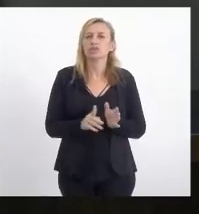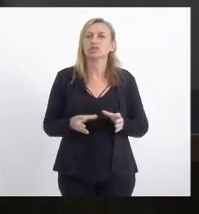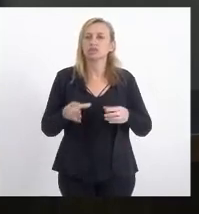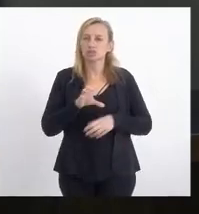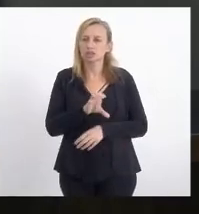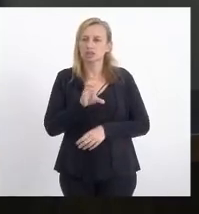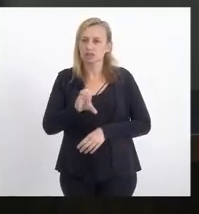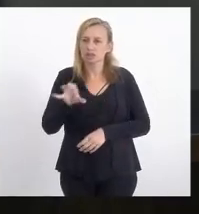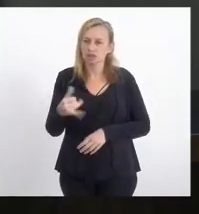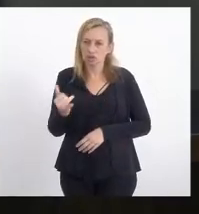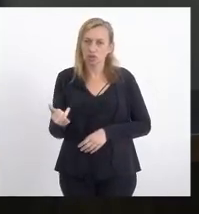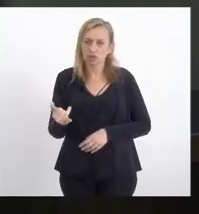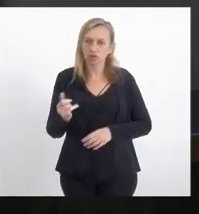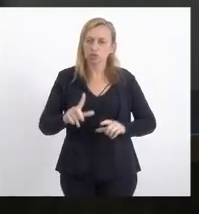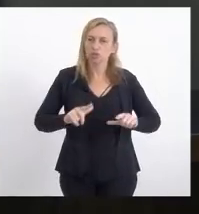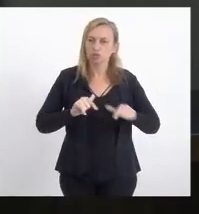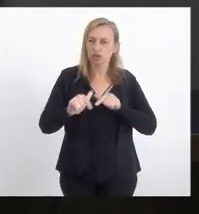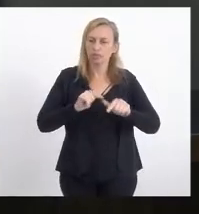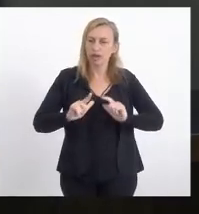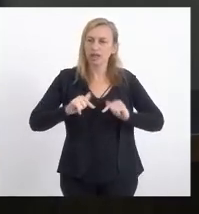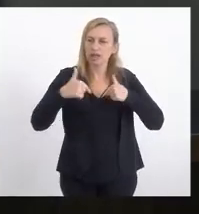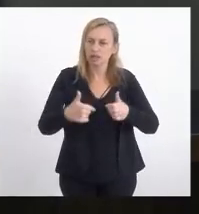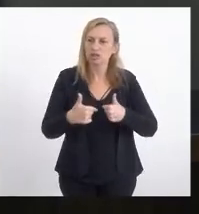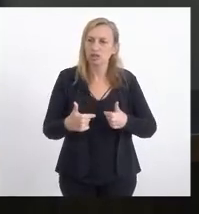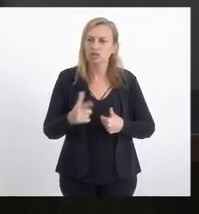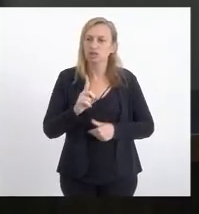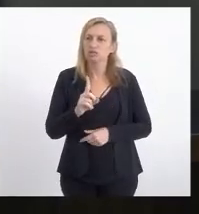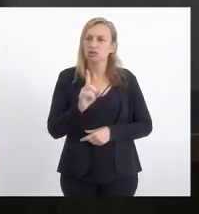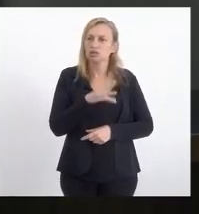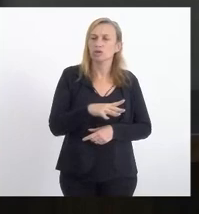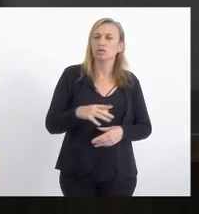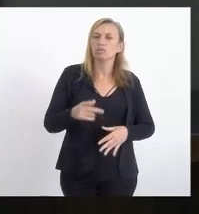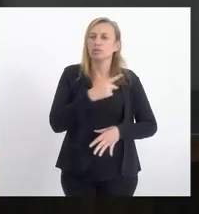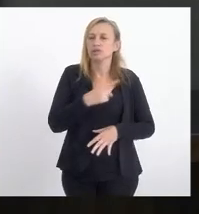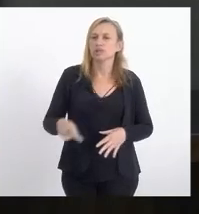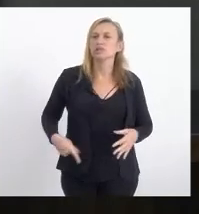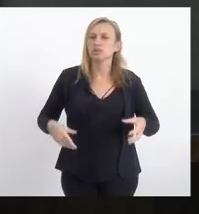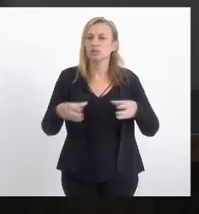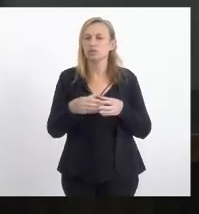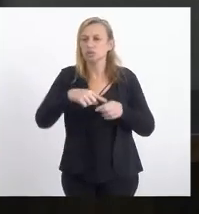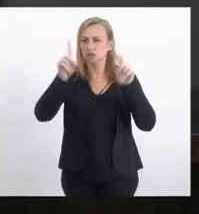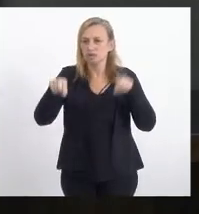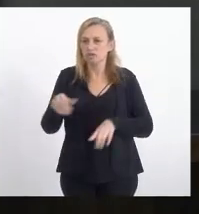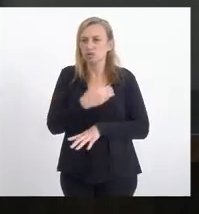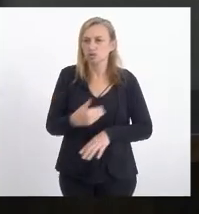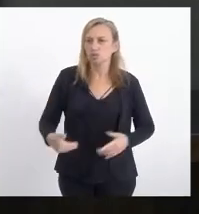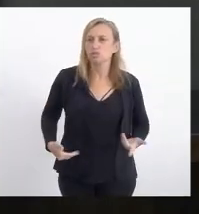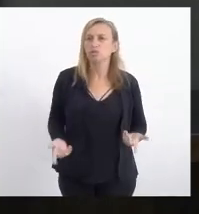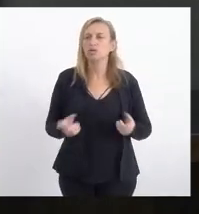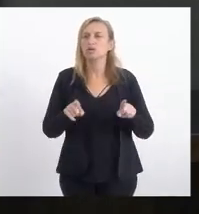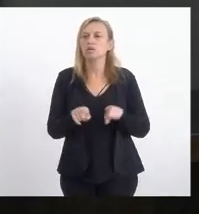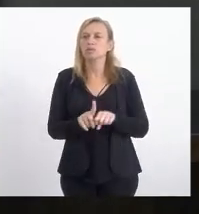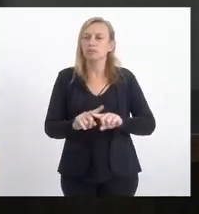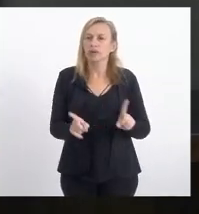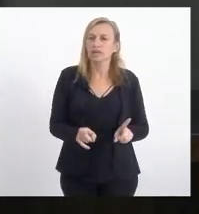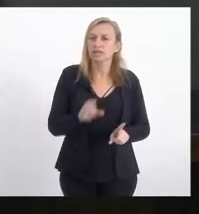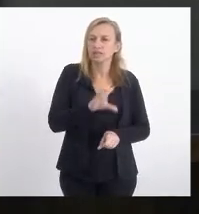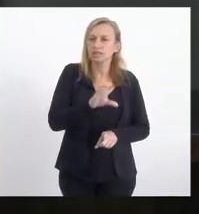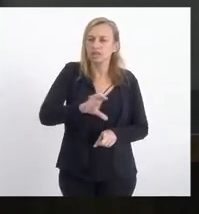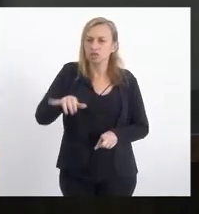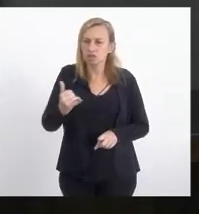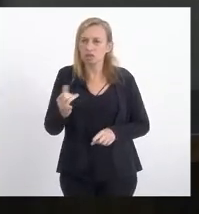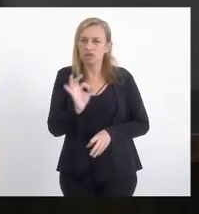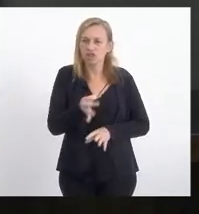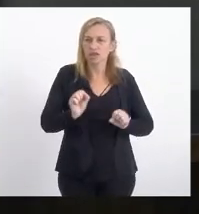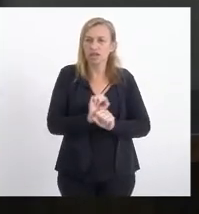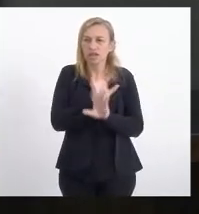ccj terem um papel ativo não só como presidente da Comissão de servidores públicos mas principalmente como membro titular da ccj deixar